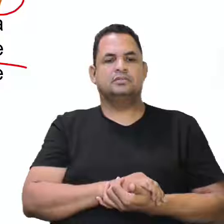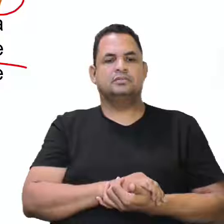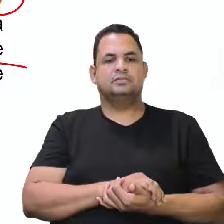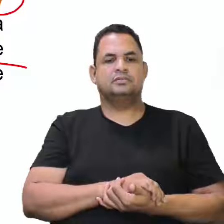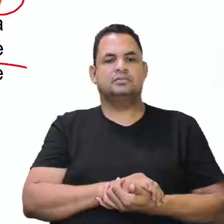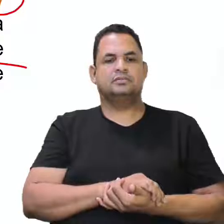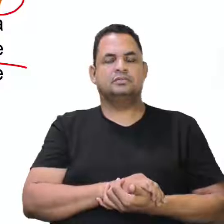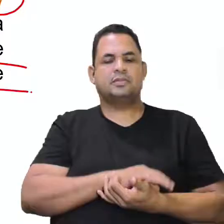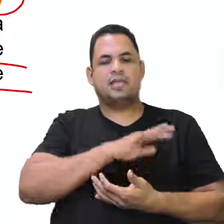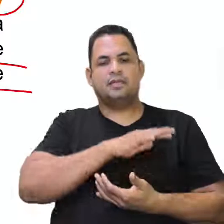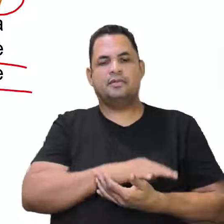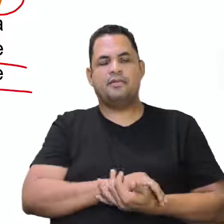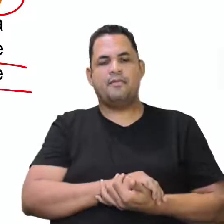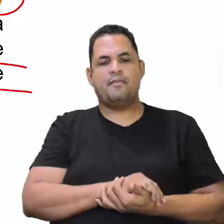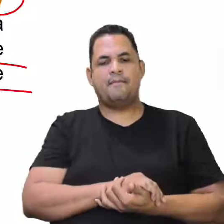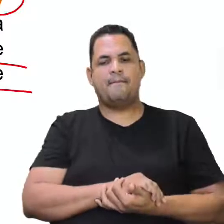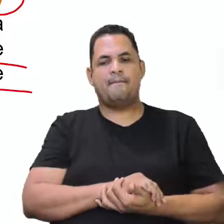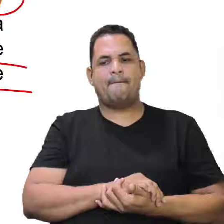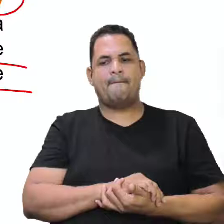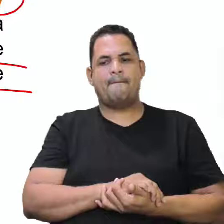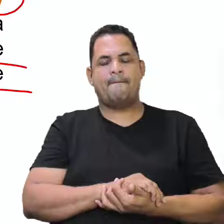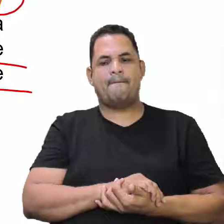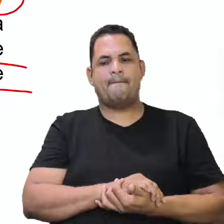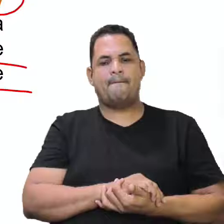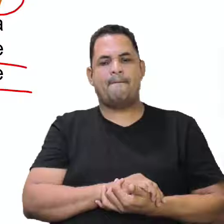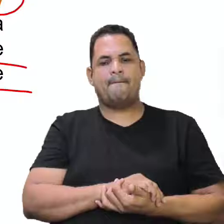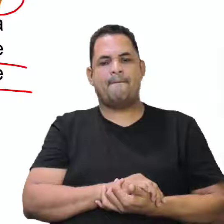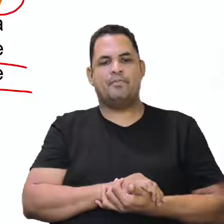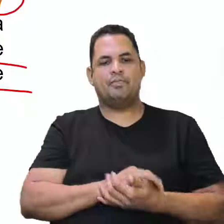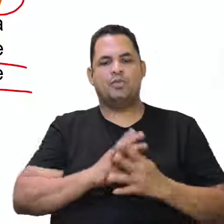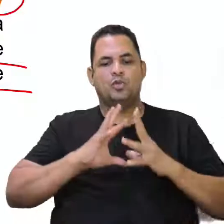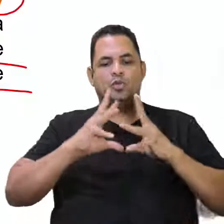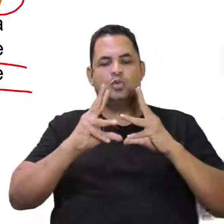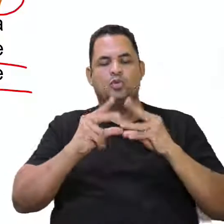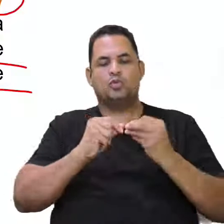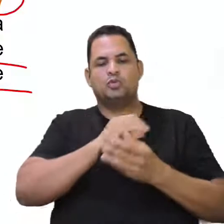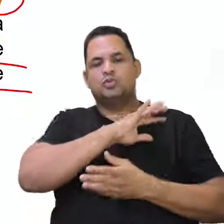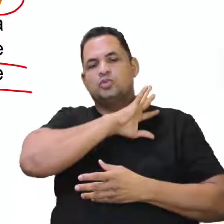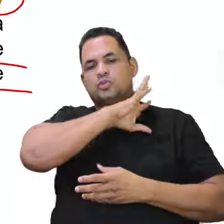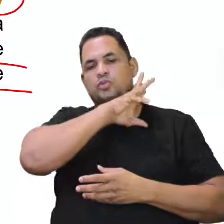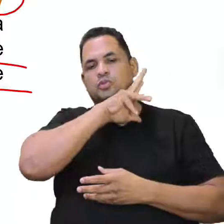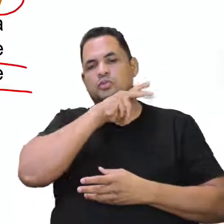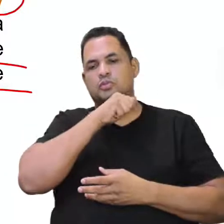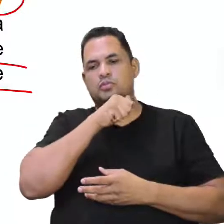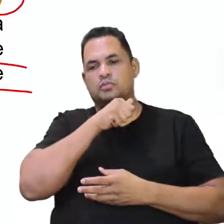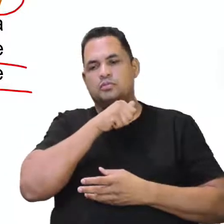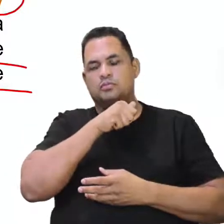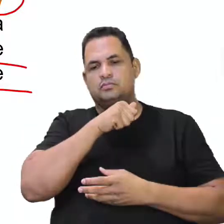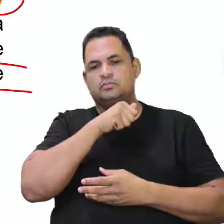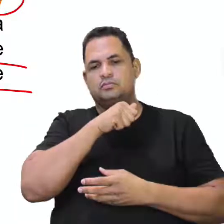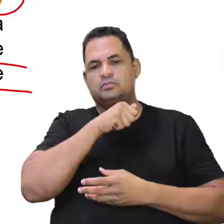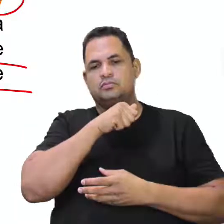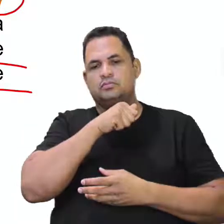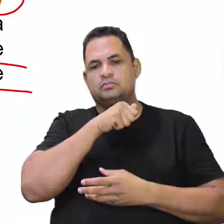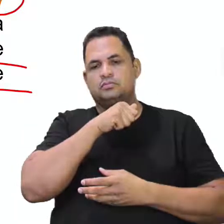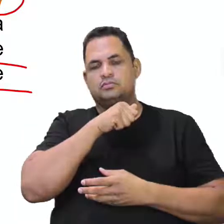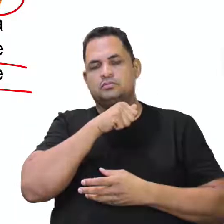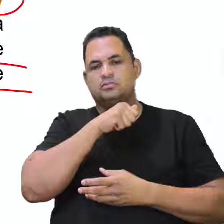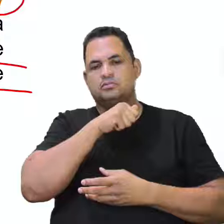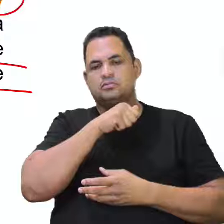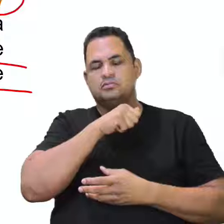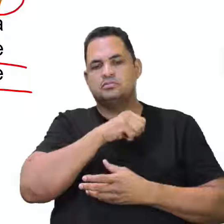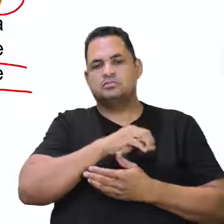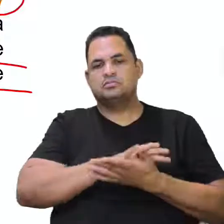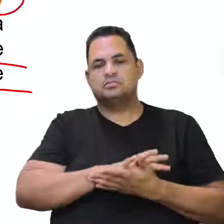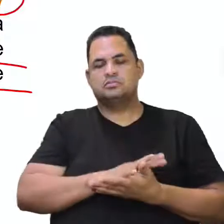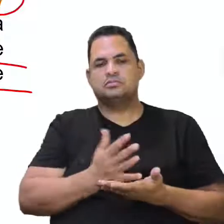every animal needs a chance to make you happy. Todos os animais, ou todo animal, que é um